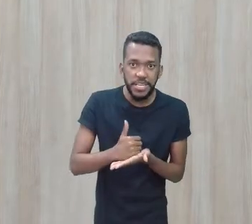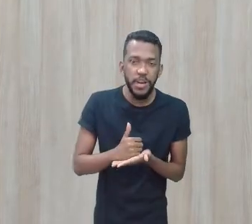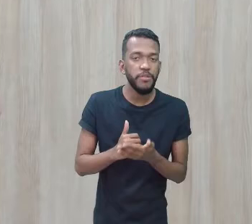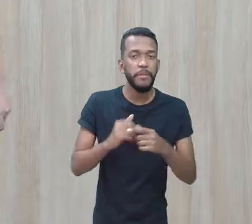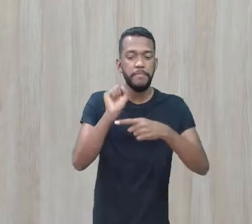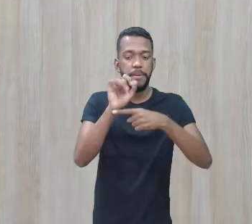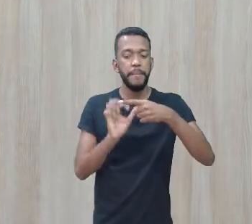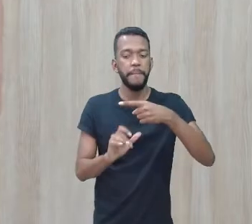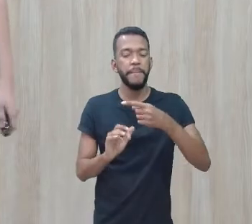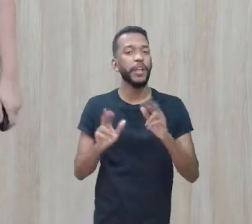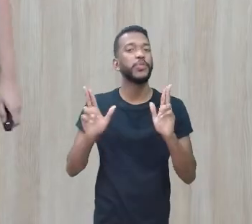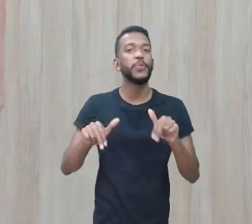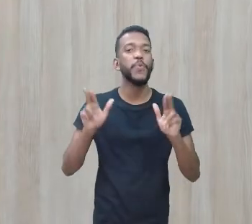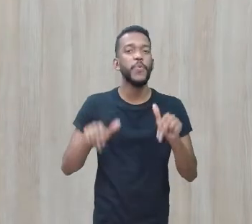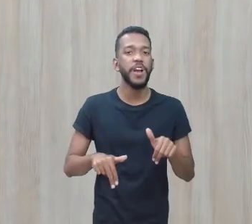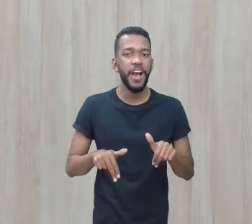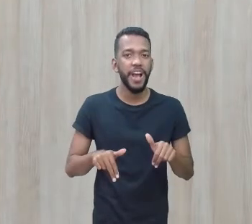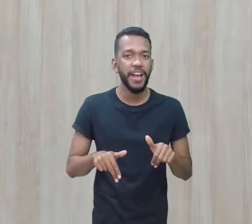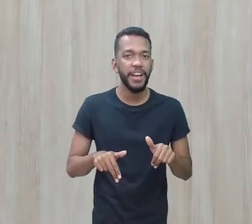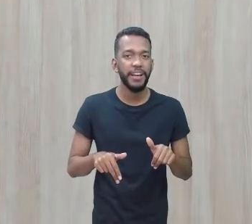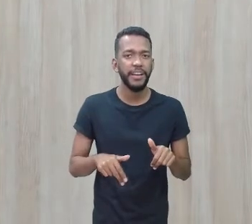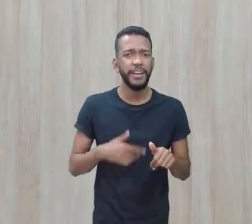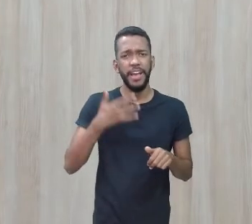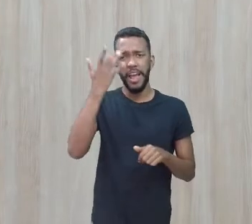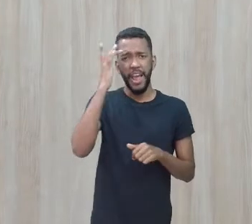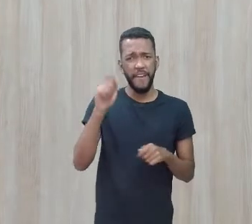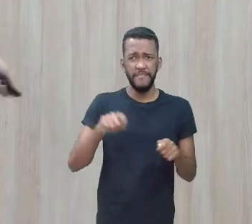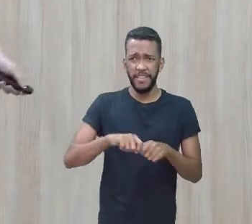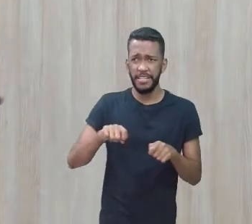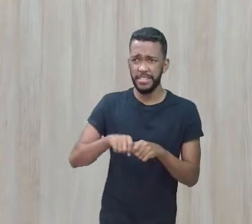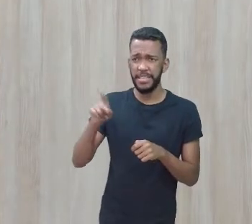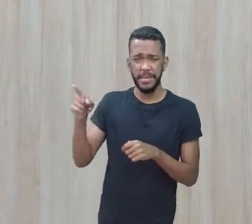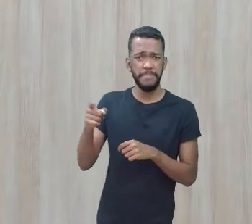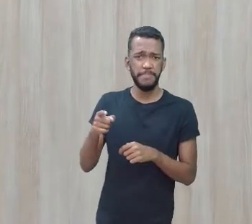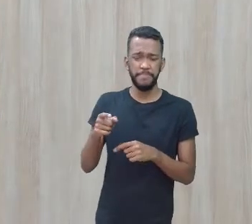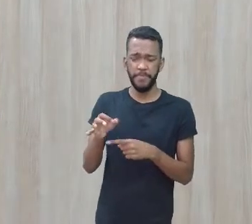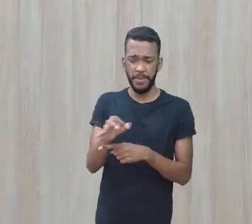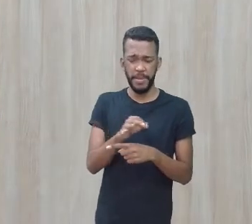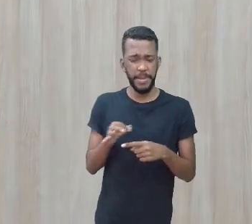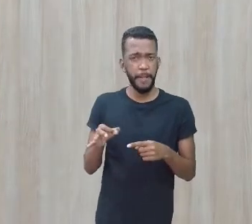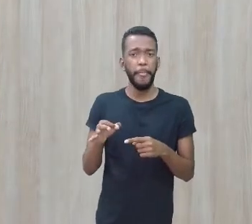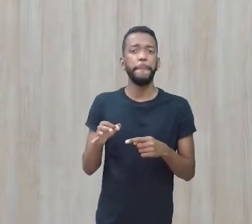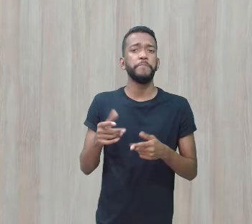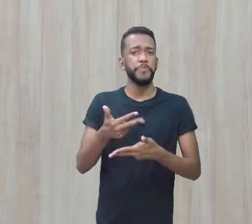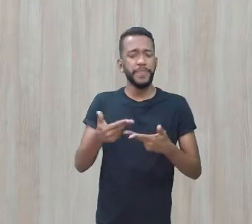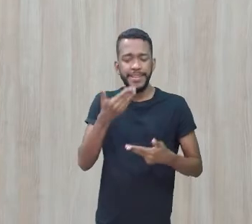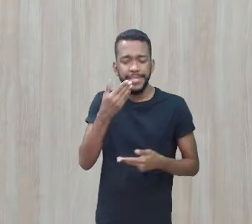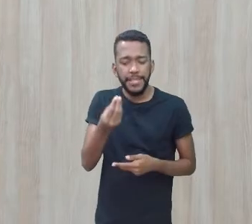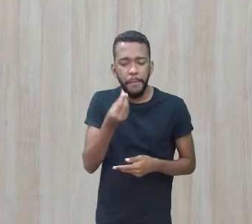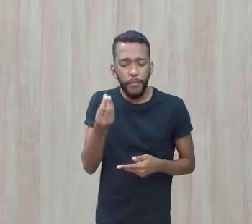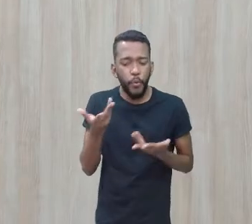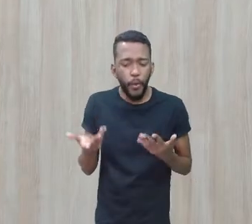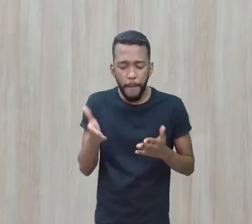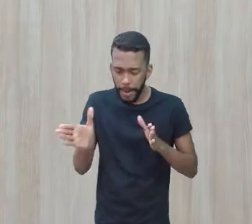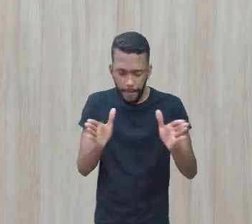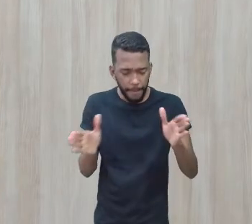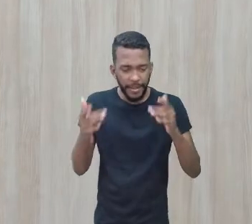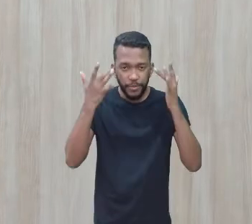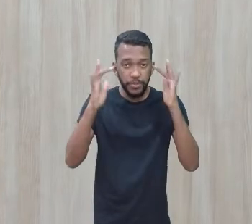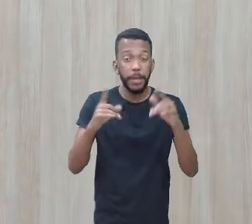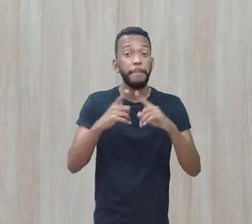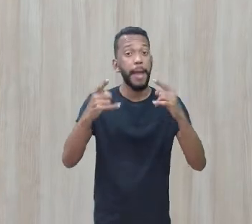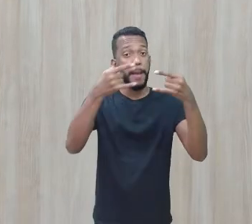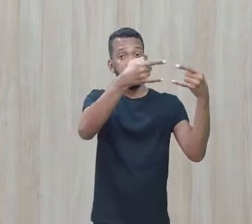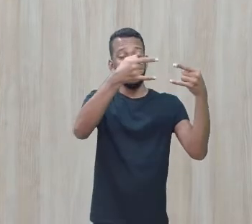vida? Eu acho que eu não consigo nem fazer o sabor dessa pizza se eu não conheço a fração, né? Mas eu trouxe a tirinha para a gente